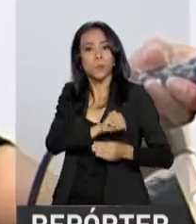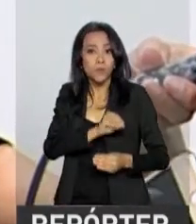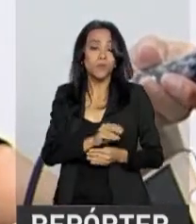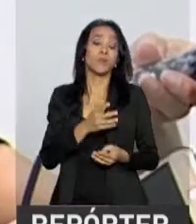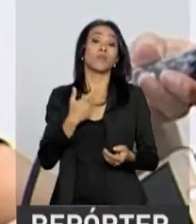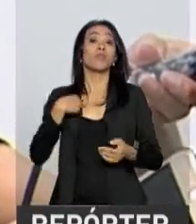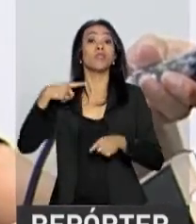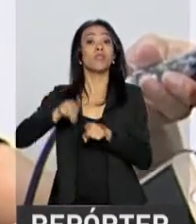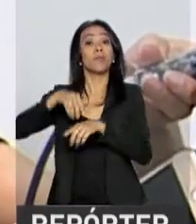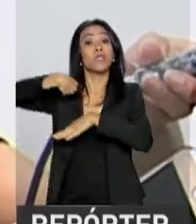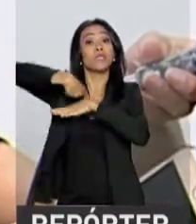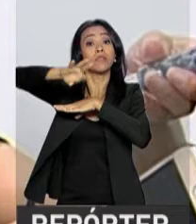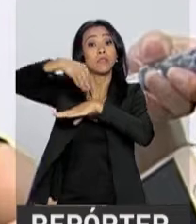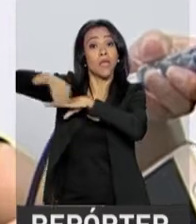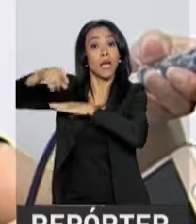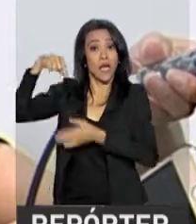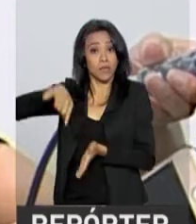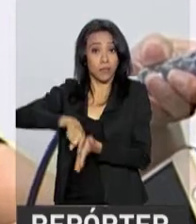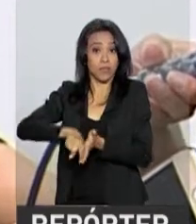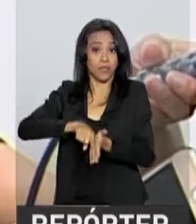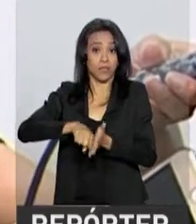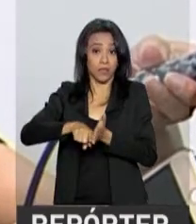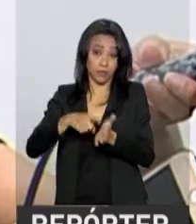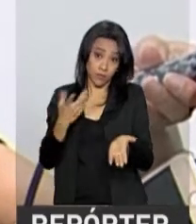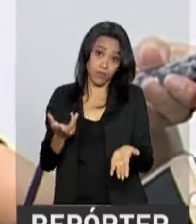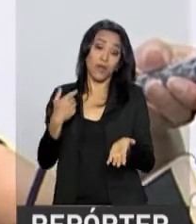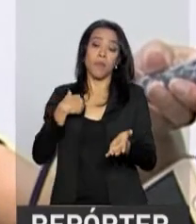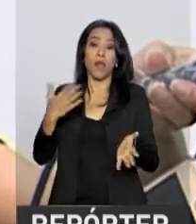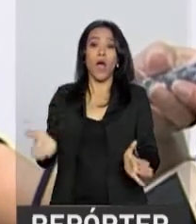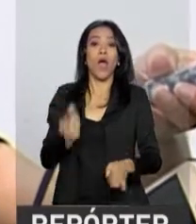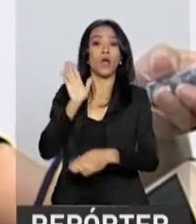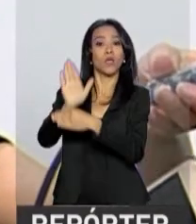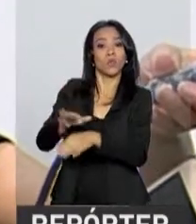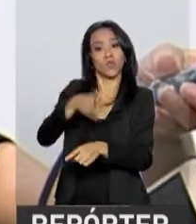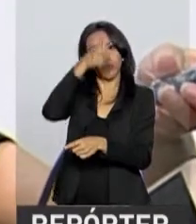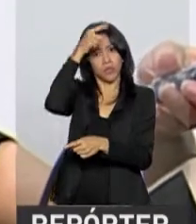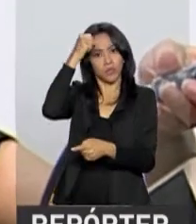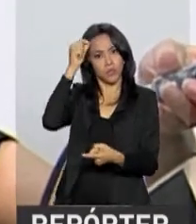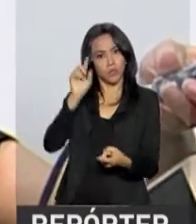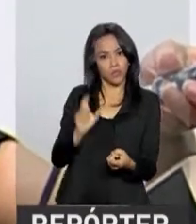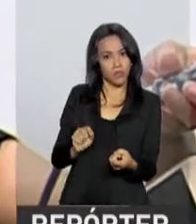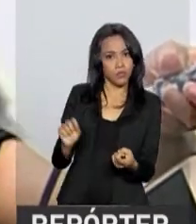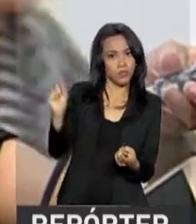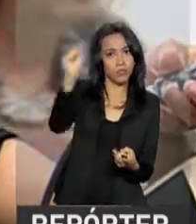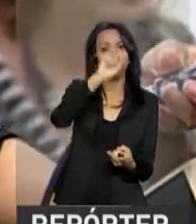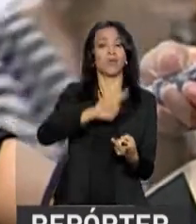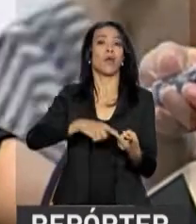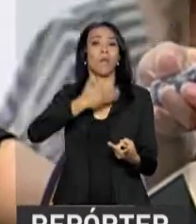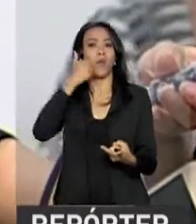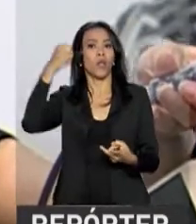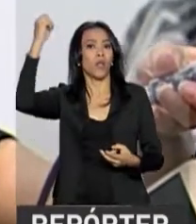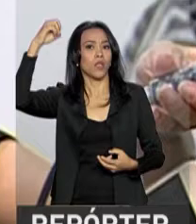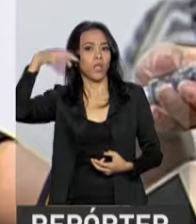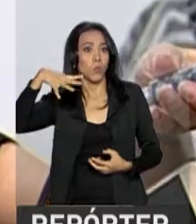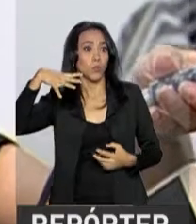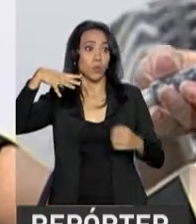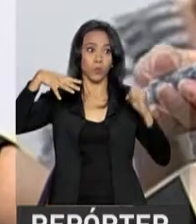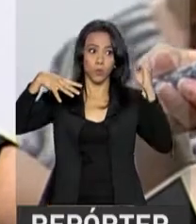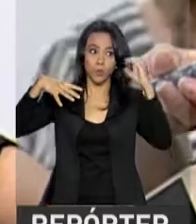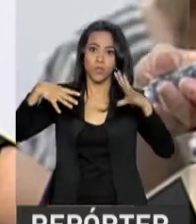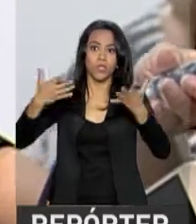desses dados permitem tanto no âmbito do município na melhoria das características de um local melhoria da iluminação é